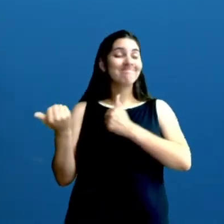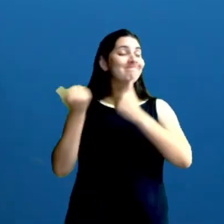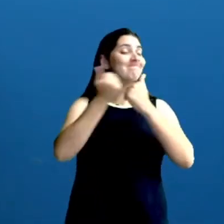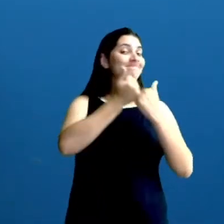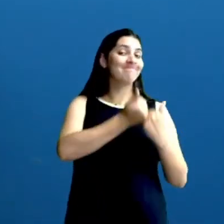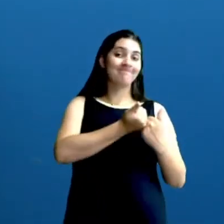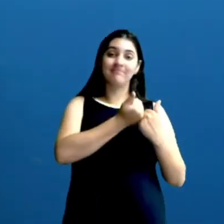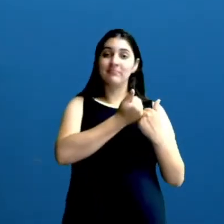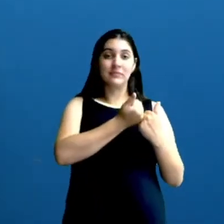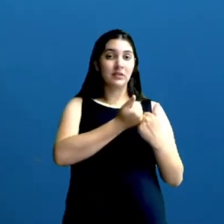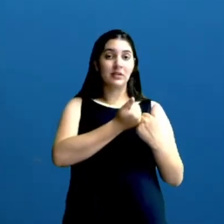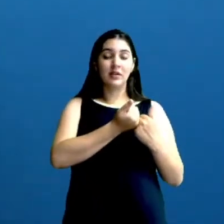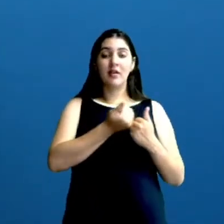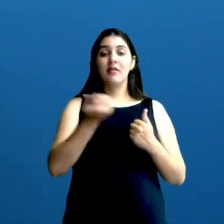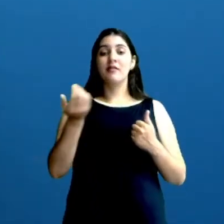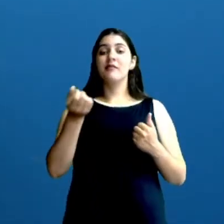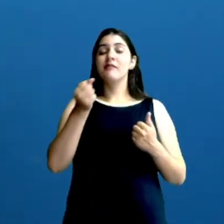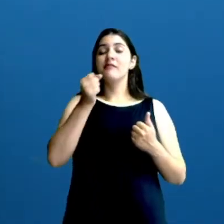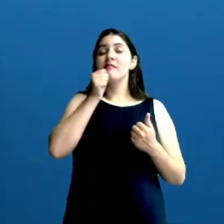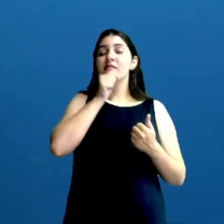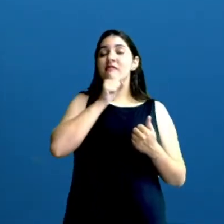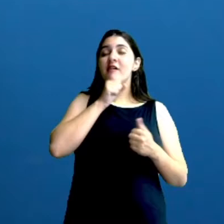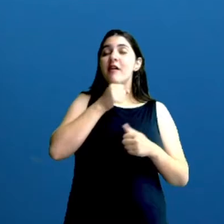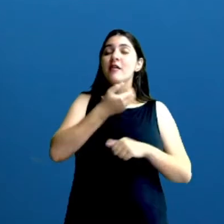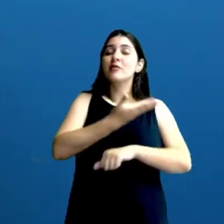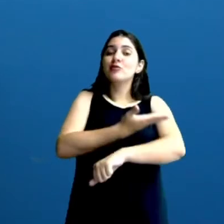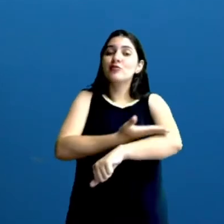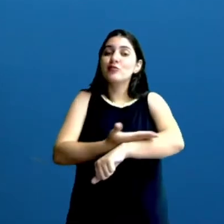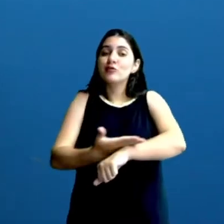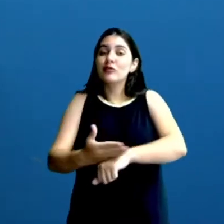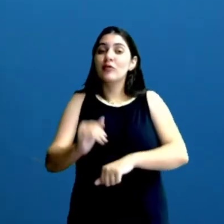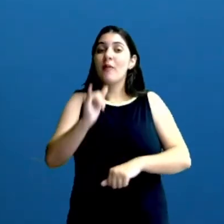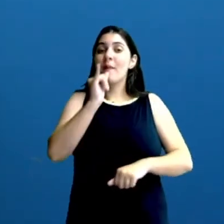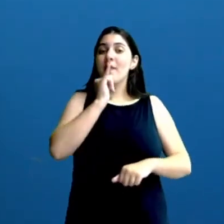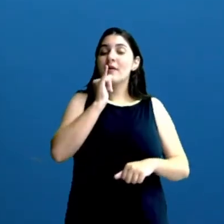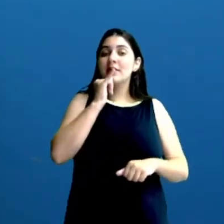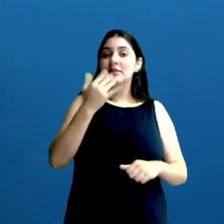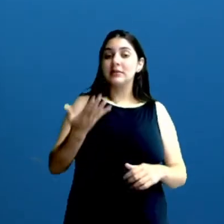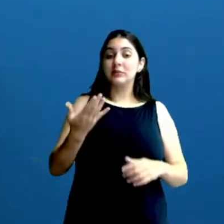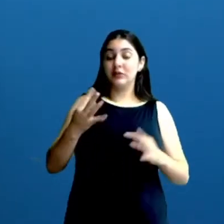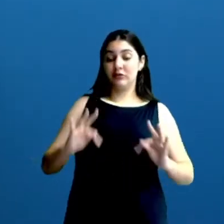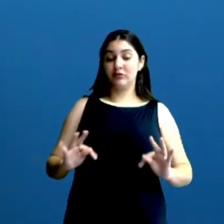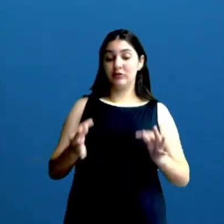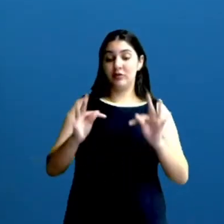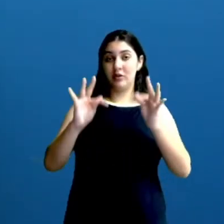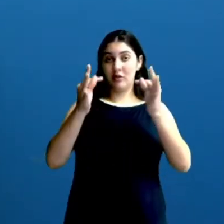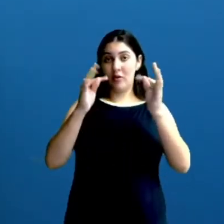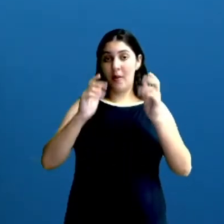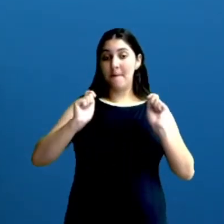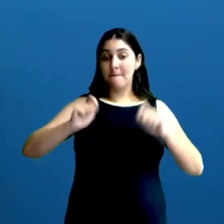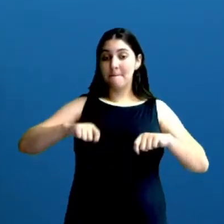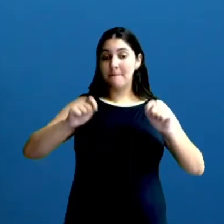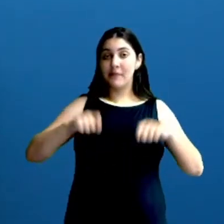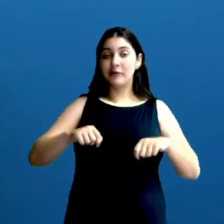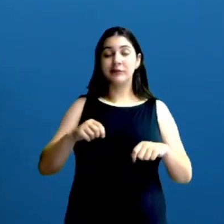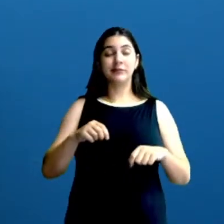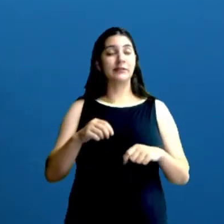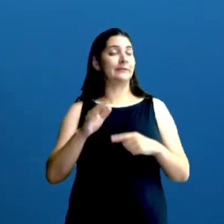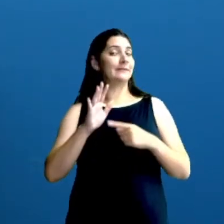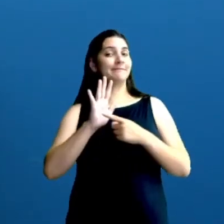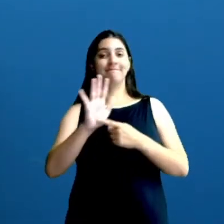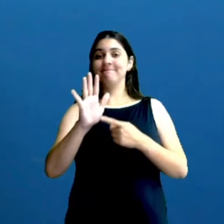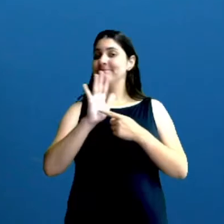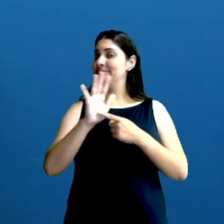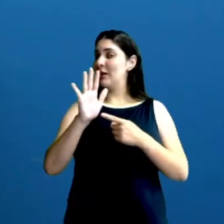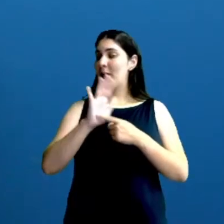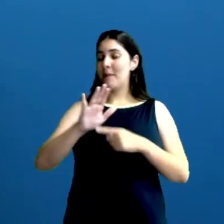substitui velhos hábitos. Por exemplo, as tecnologias podem não apresentar